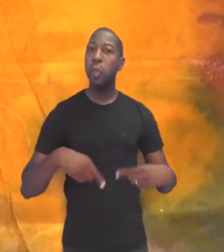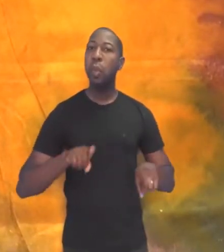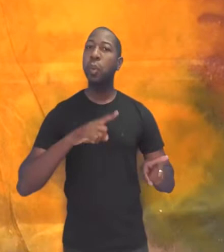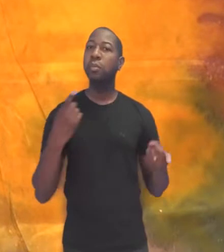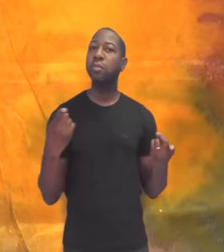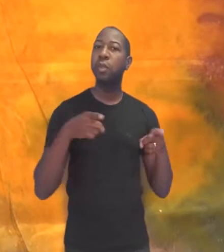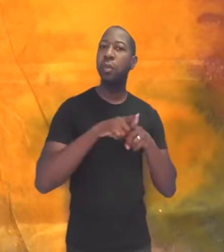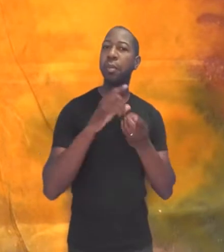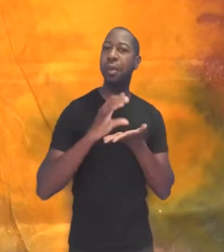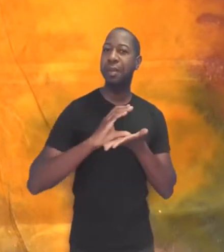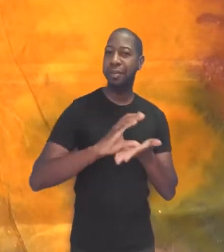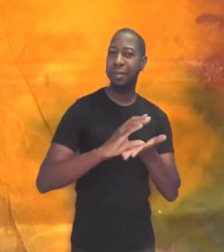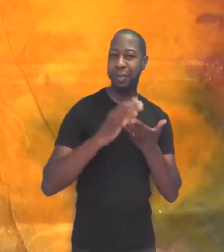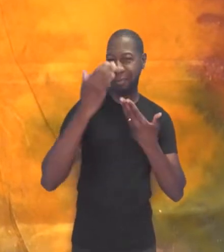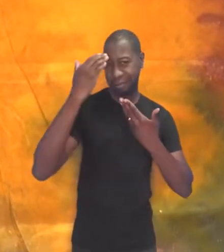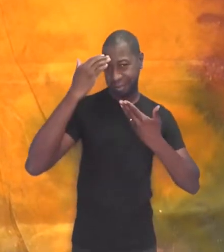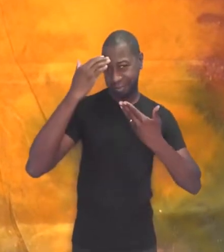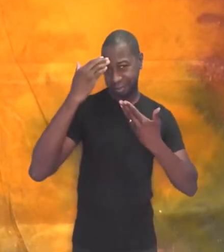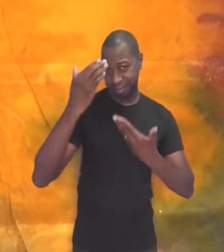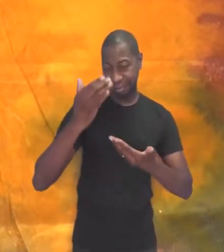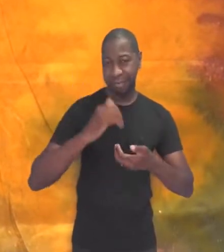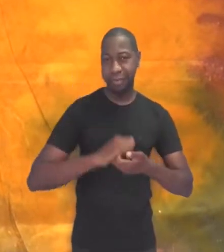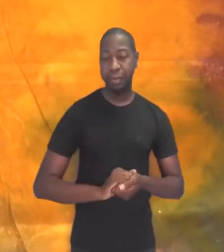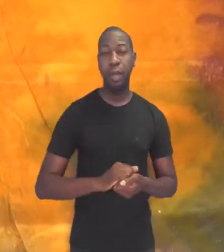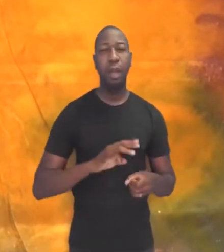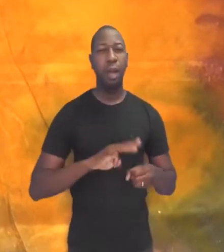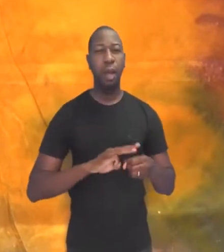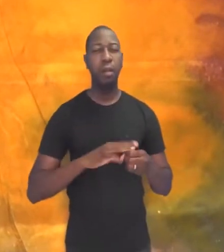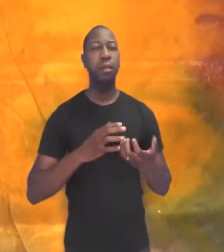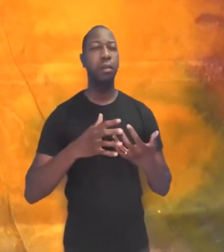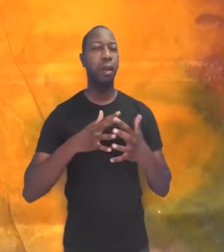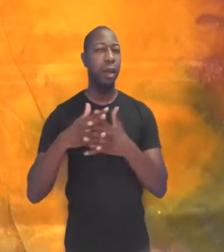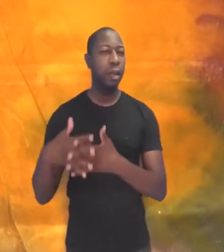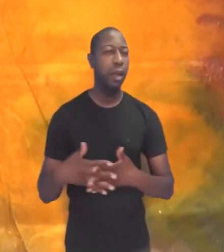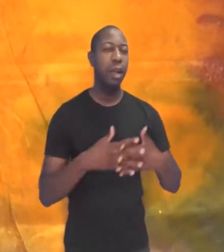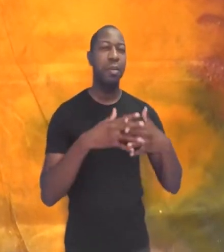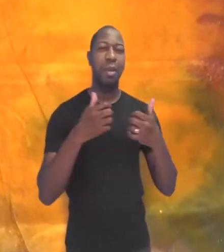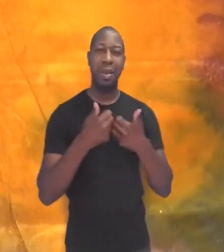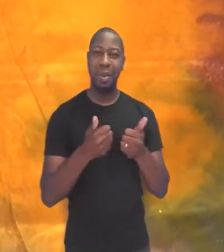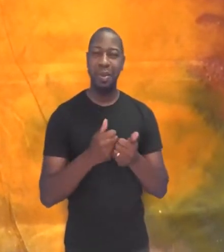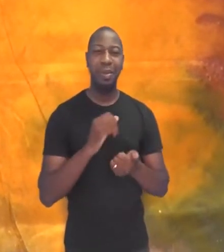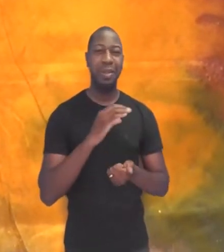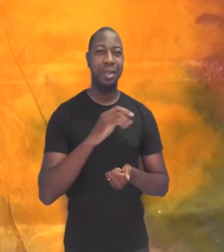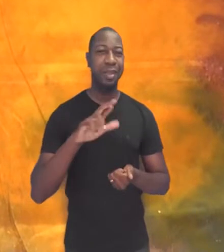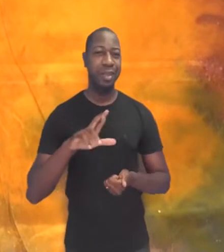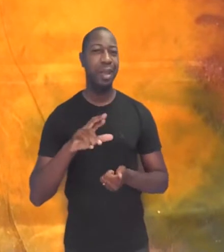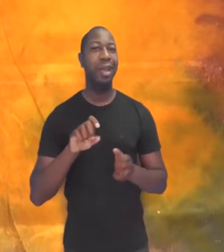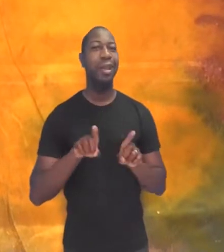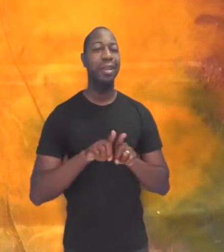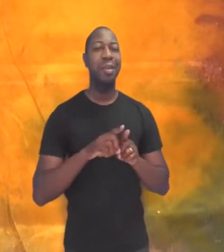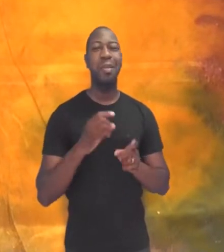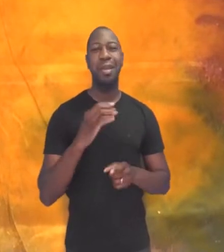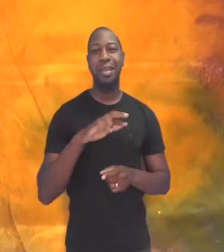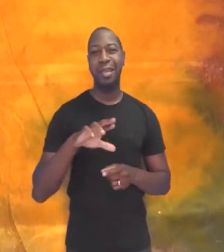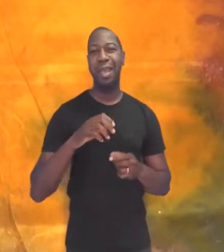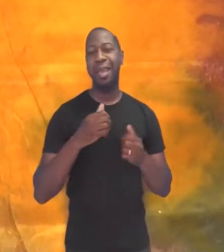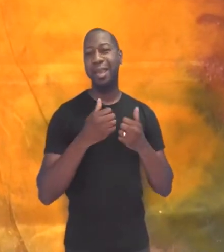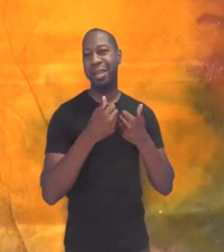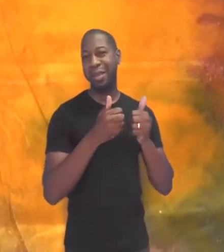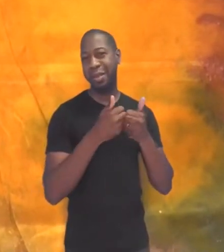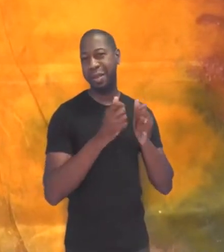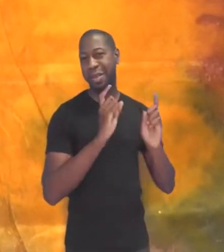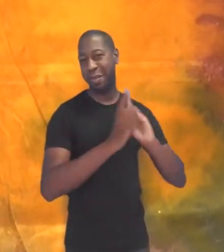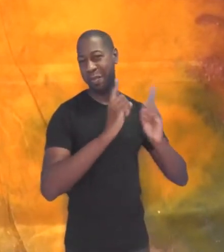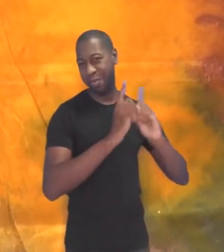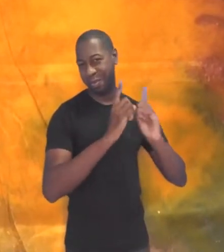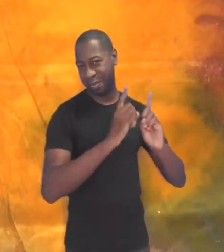nossos patrocinadores, então a Volkswagen, Caminhões e Ônibus, o Instituto CCR, CCR Nova Dutra, porque sem eles a gente